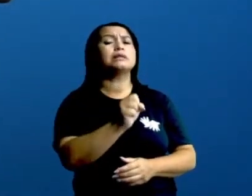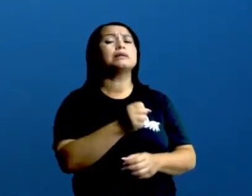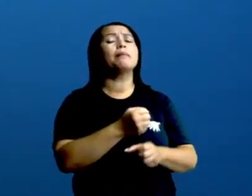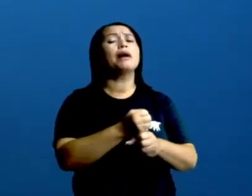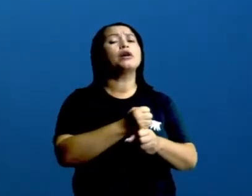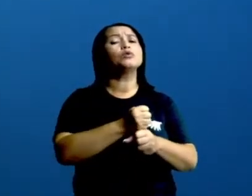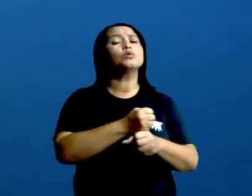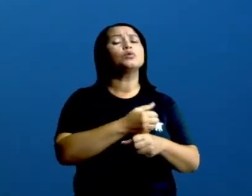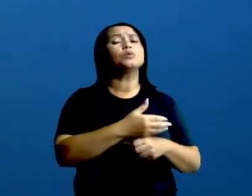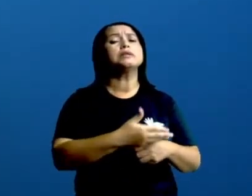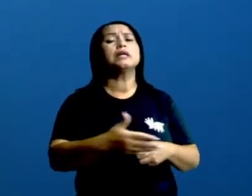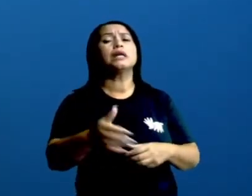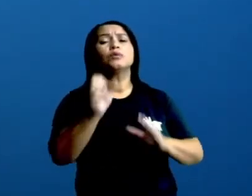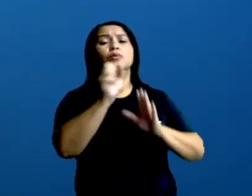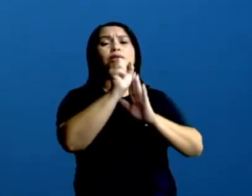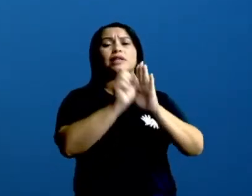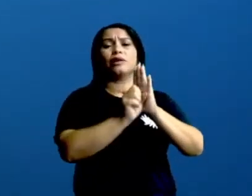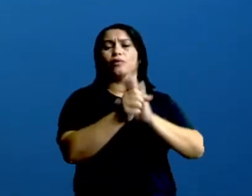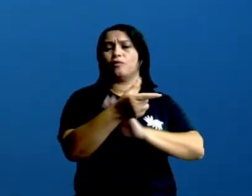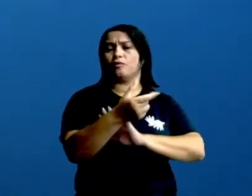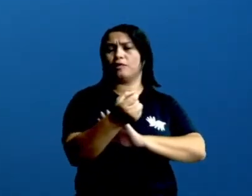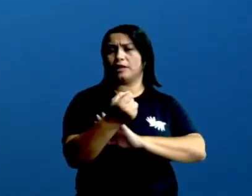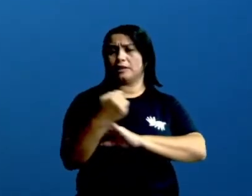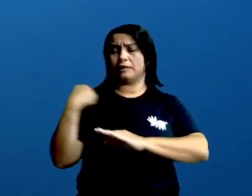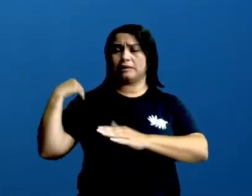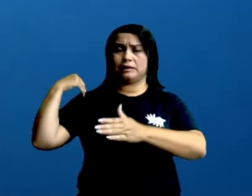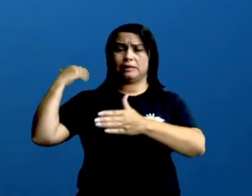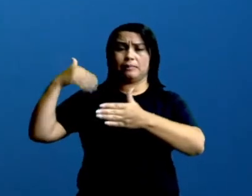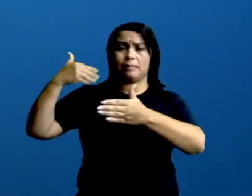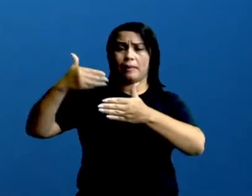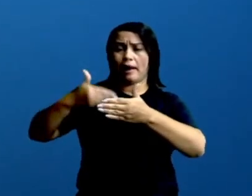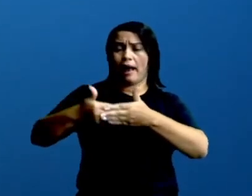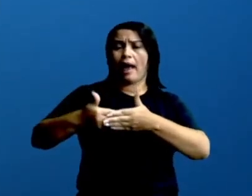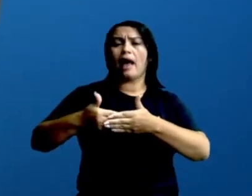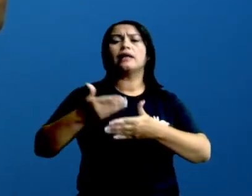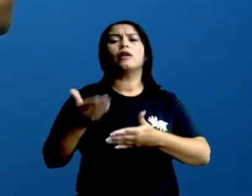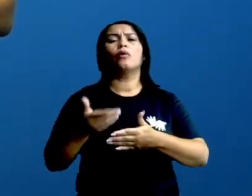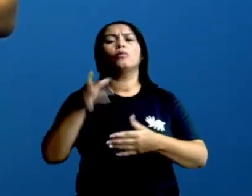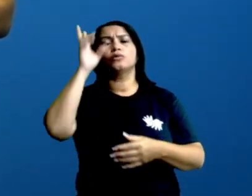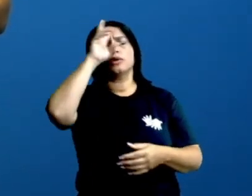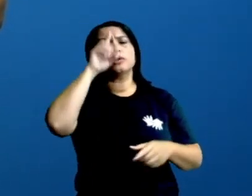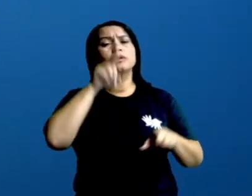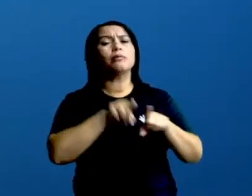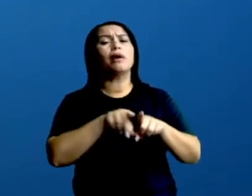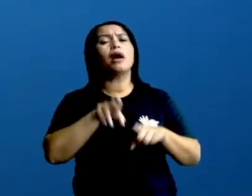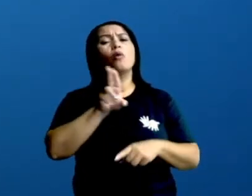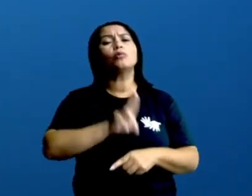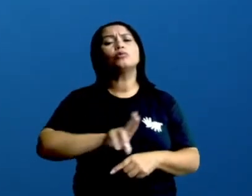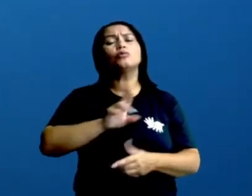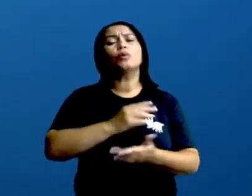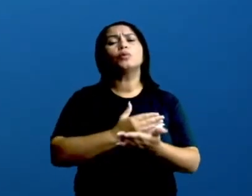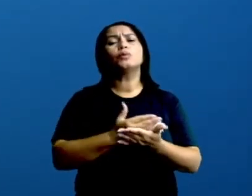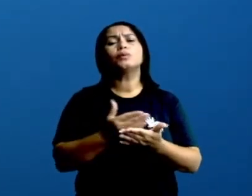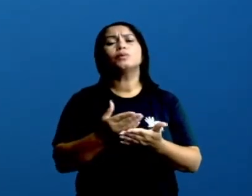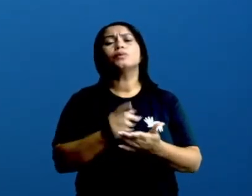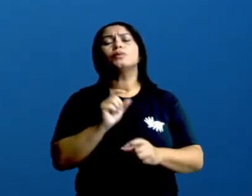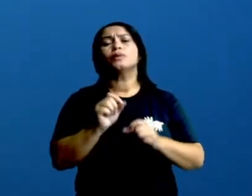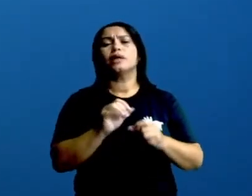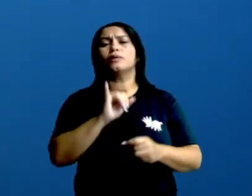né, agora do século XX para cá, os historiadores começaram a utilizar também das